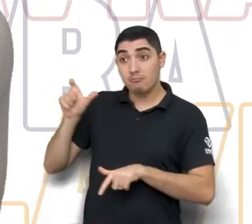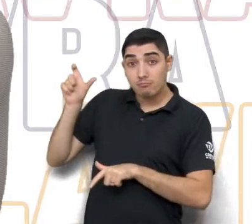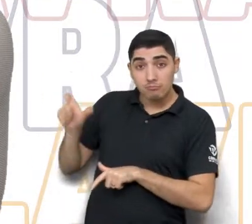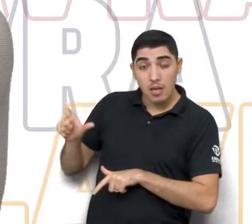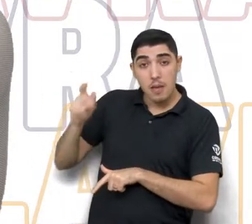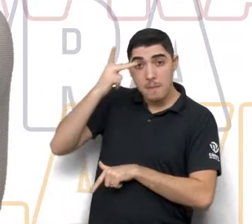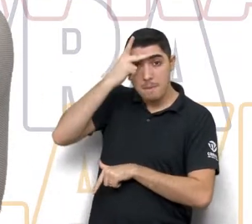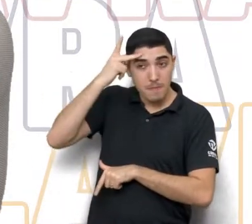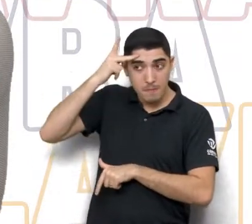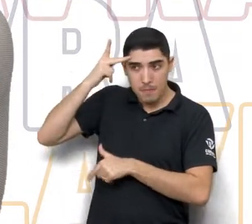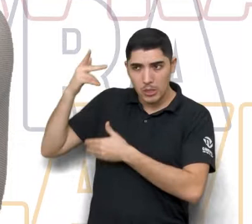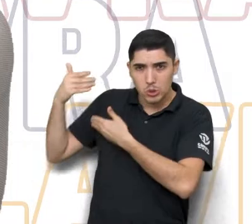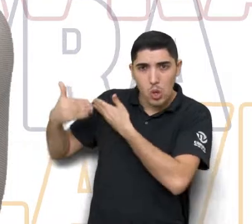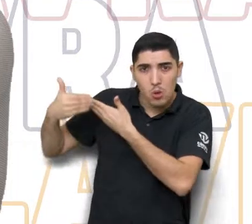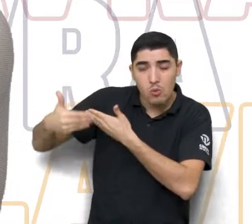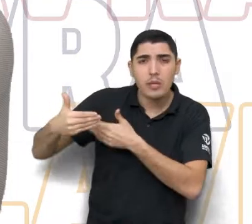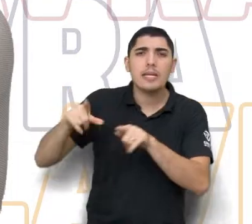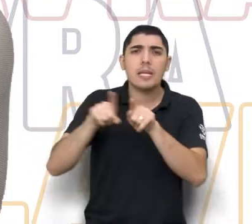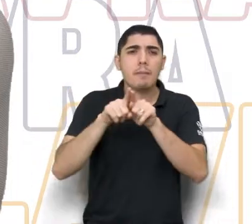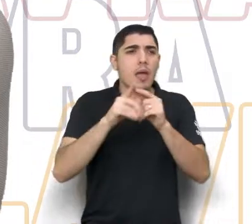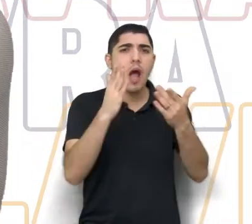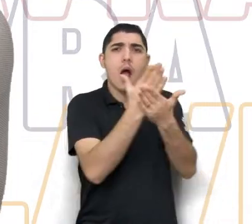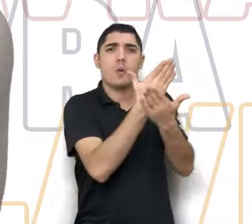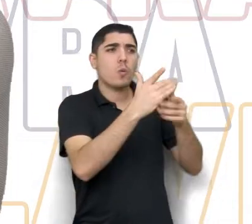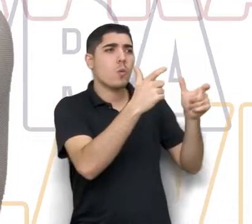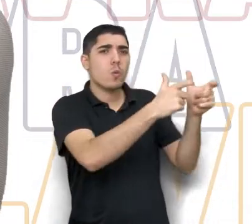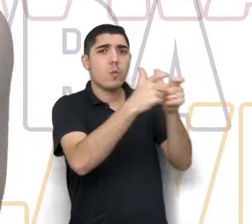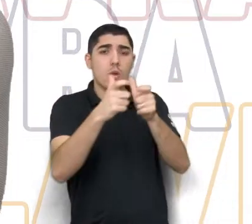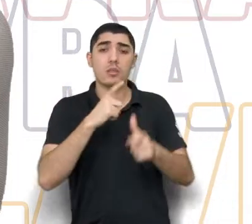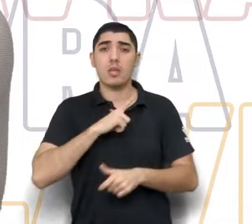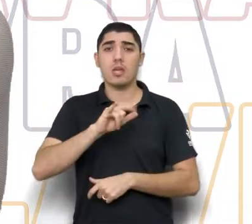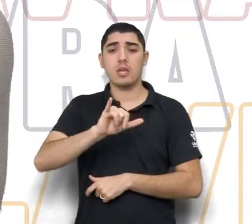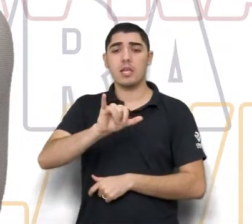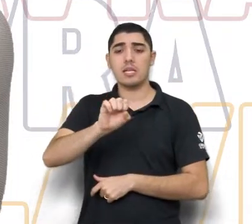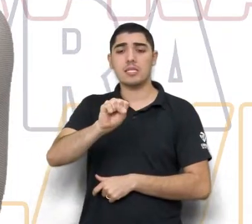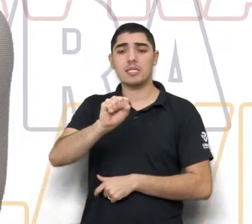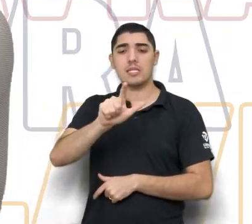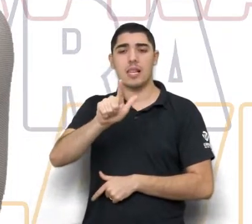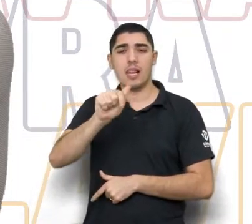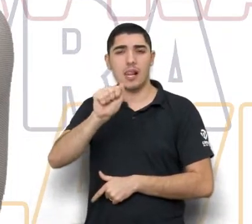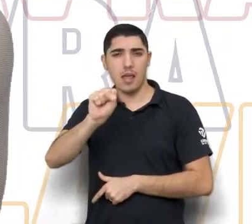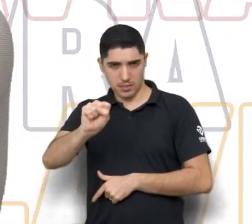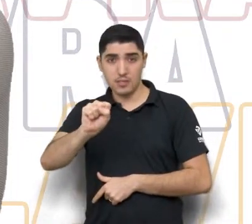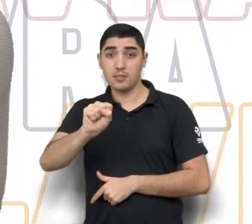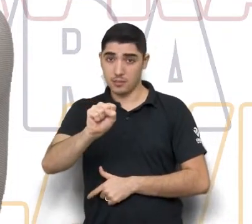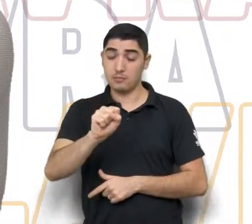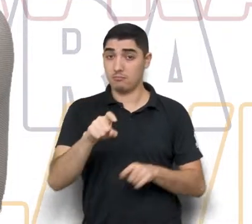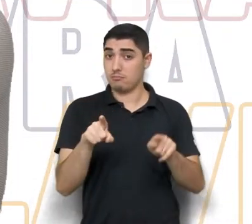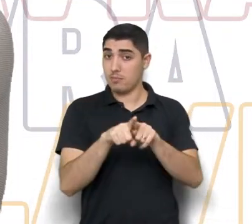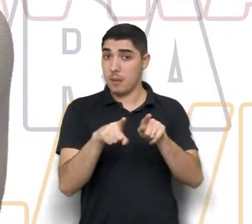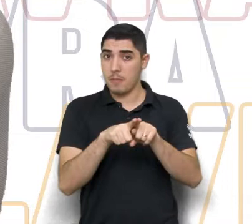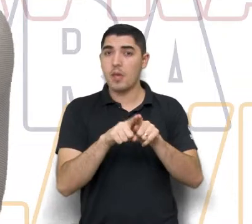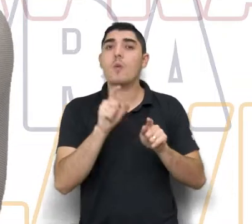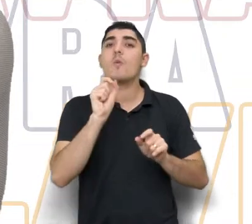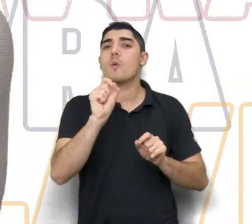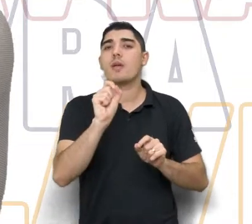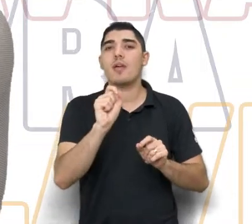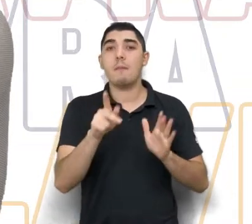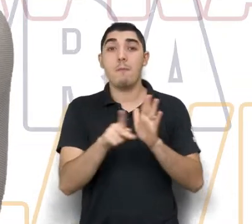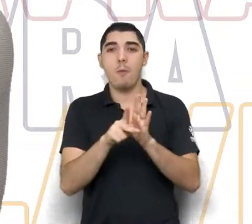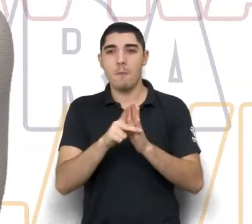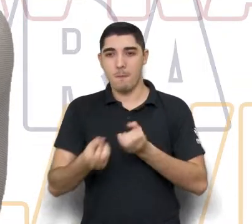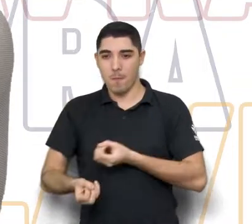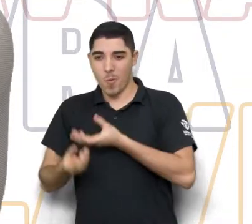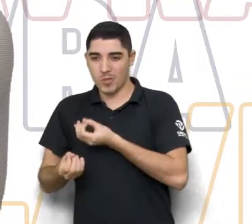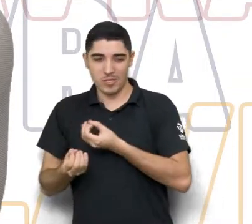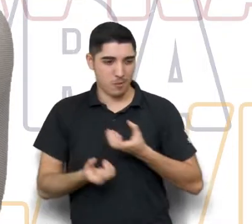entre outros, né? Pelas periferias da cidade, existem os slams, né, que são aquelas disputas